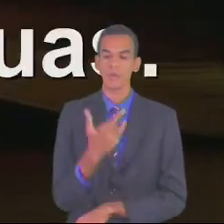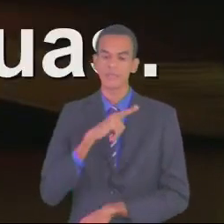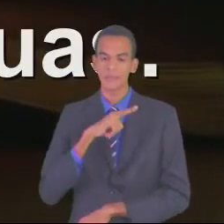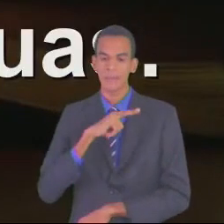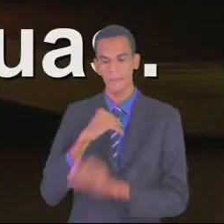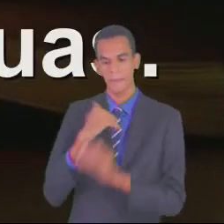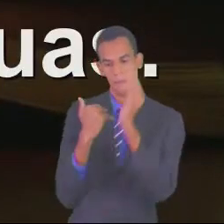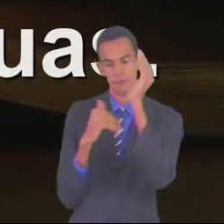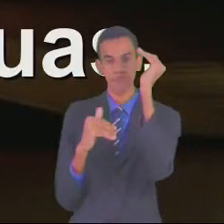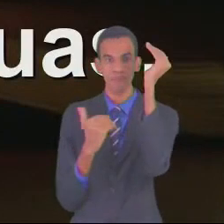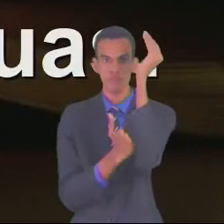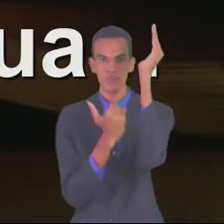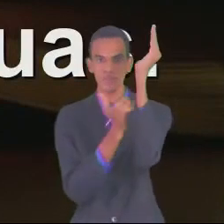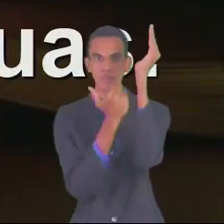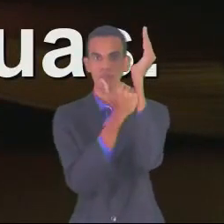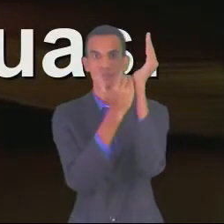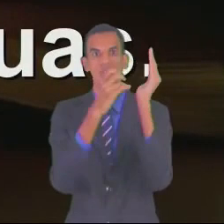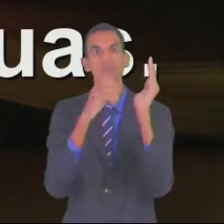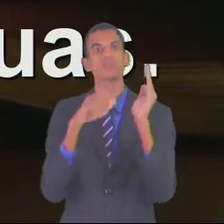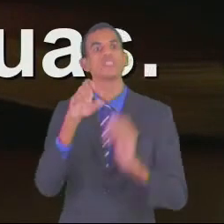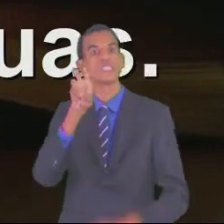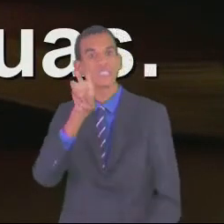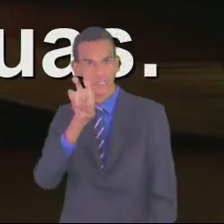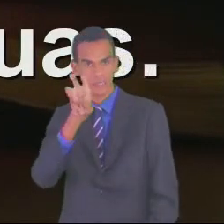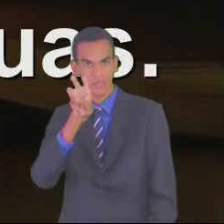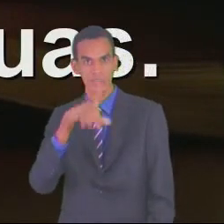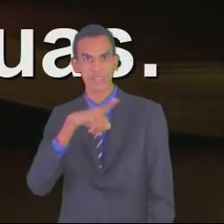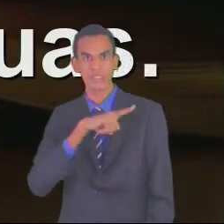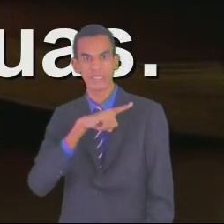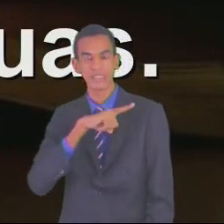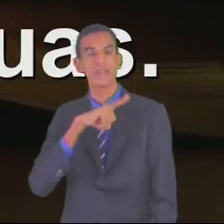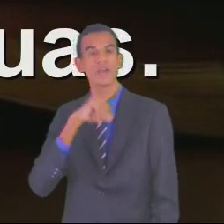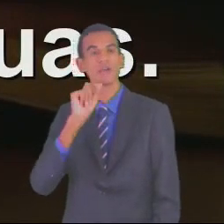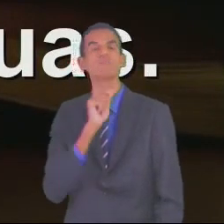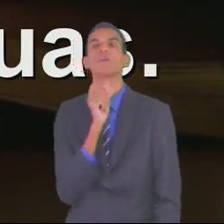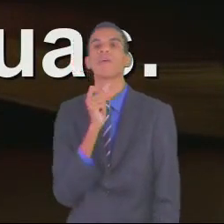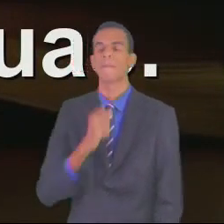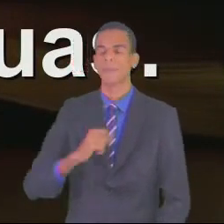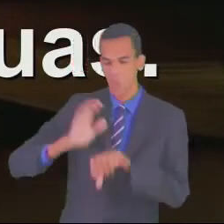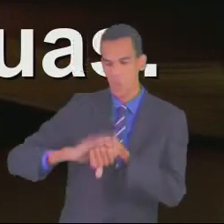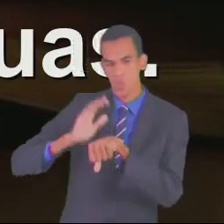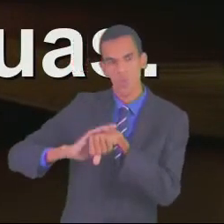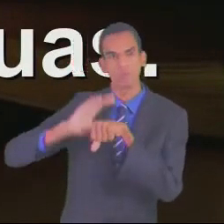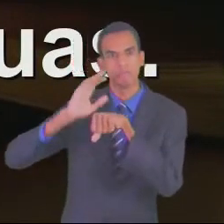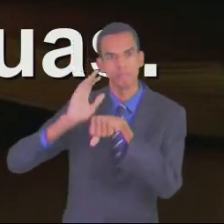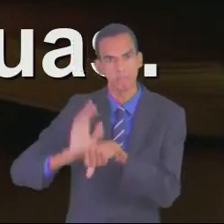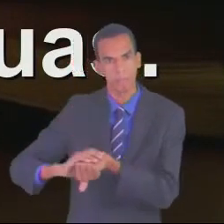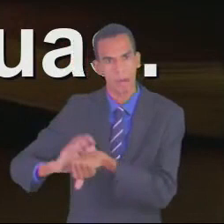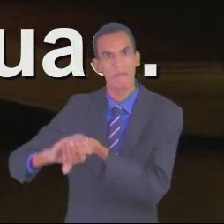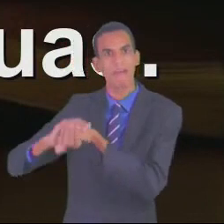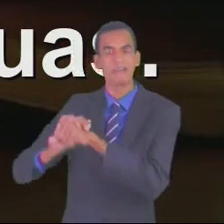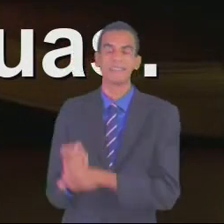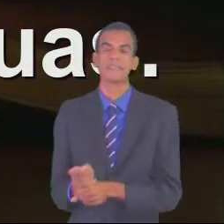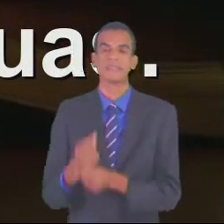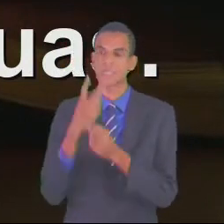alpendres. Nestes jazia grande multidão de enfermos,